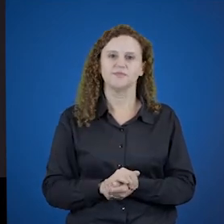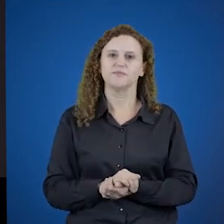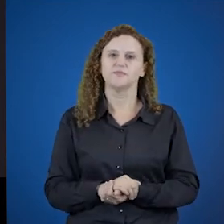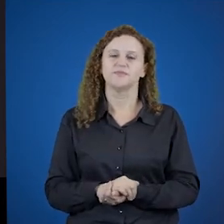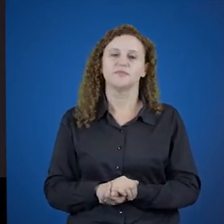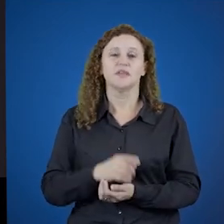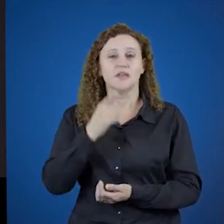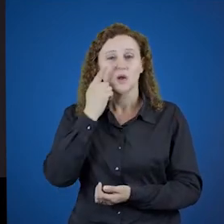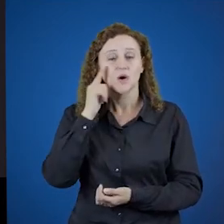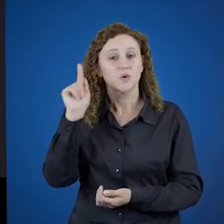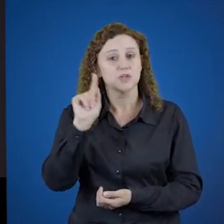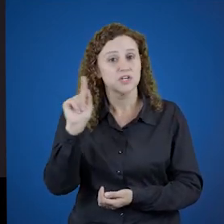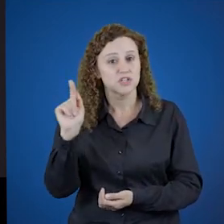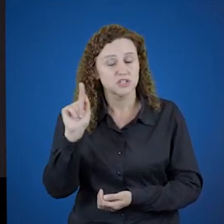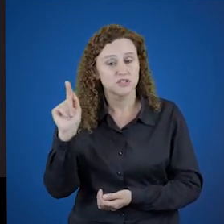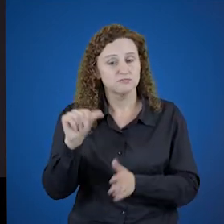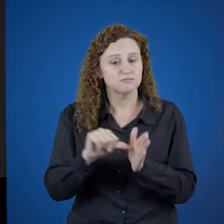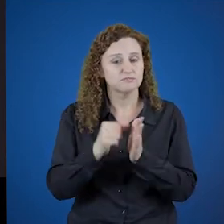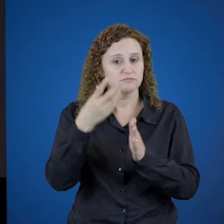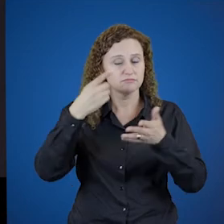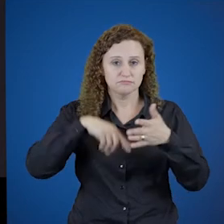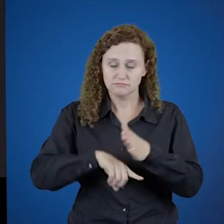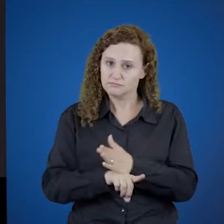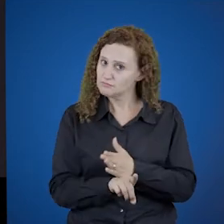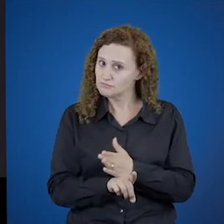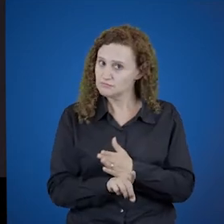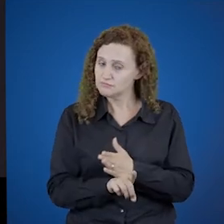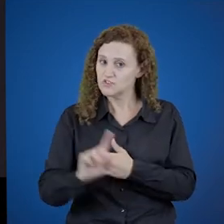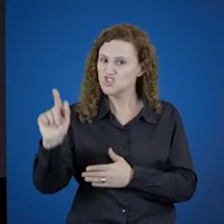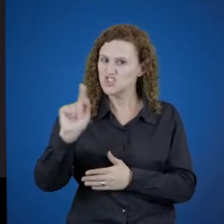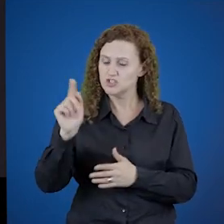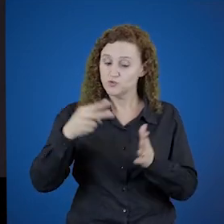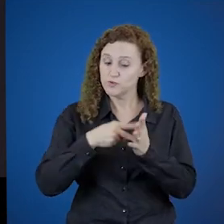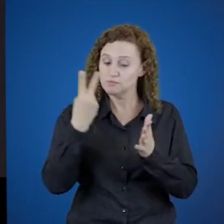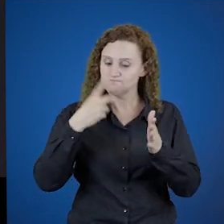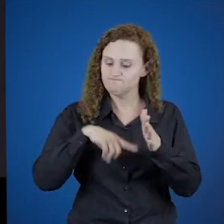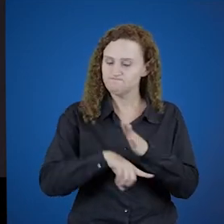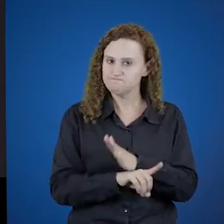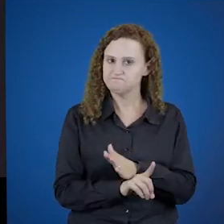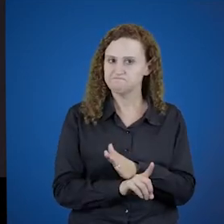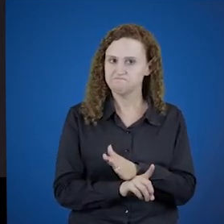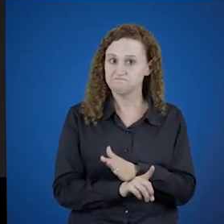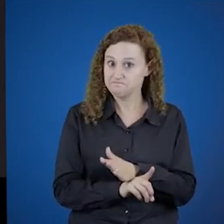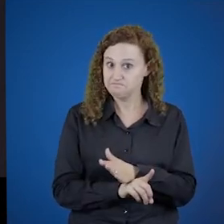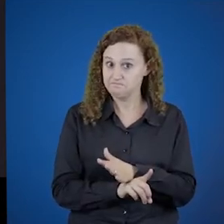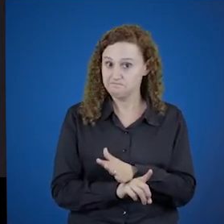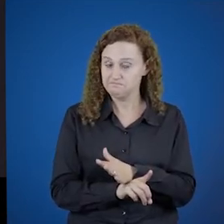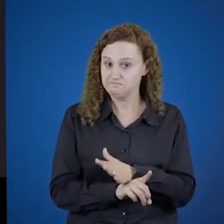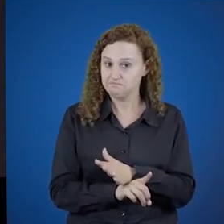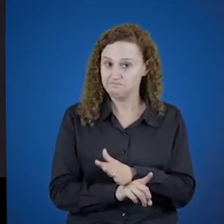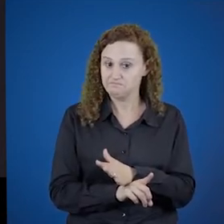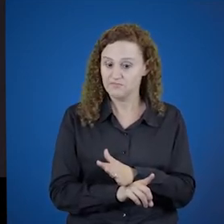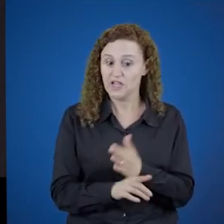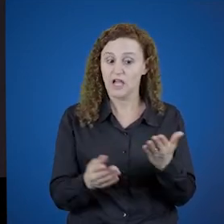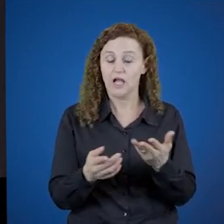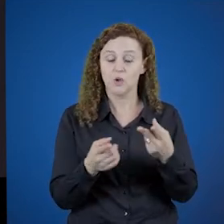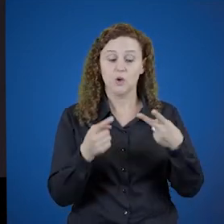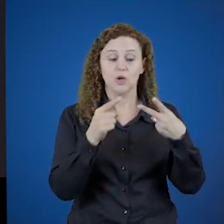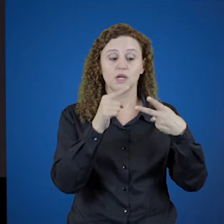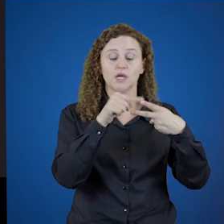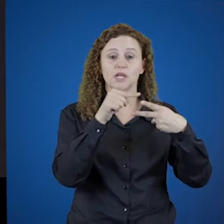eu li o genitivo da primeira declinação genitivo da segunda declinação